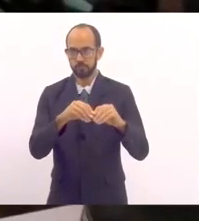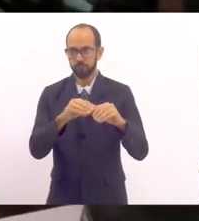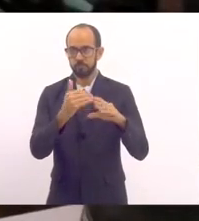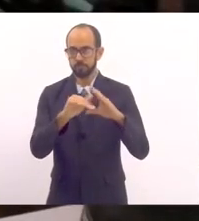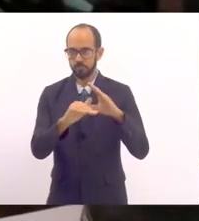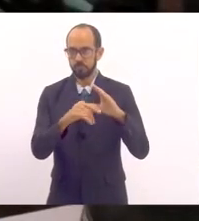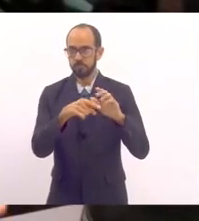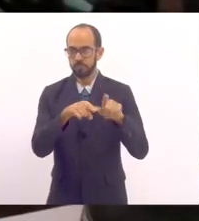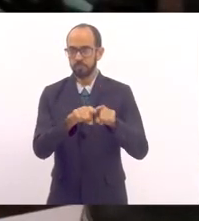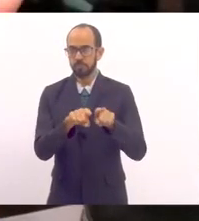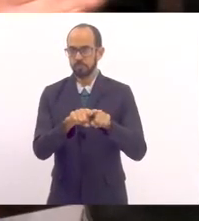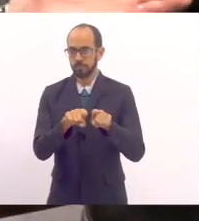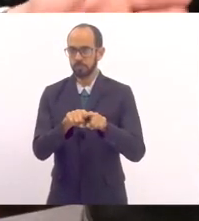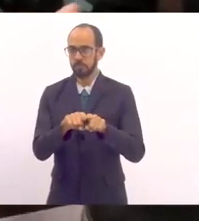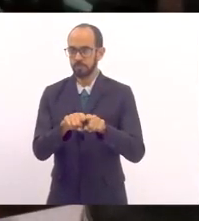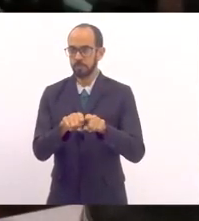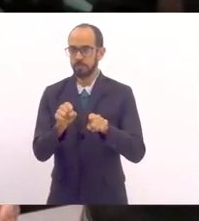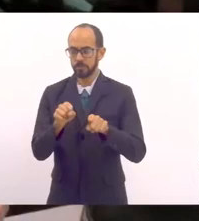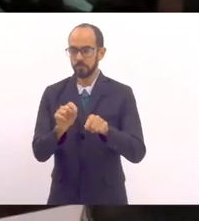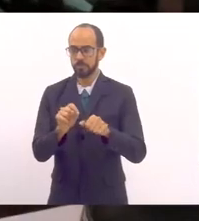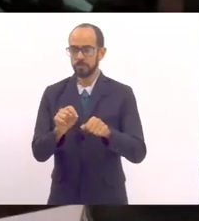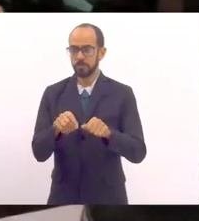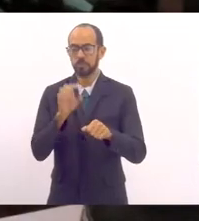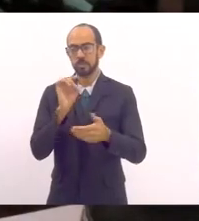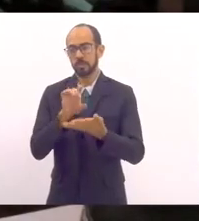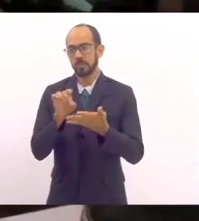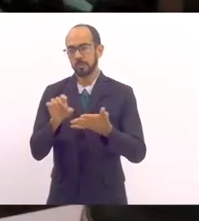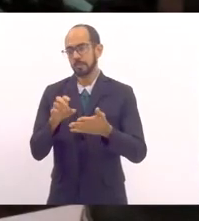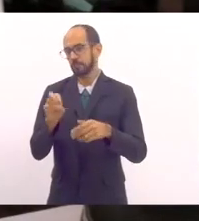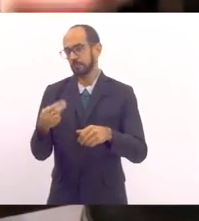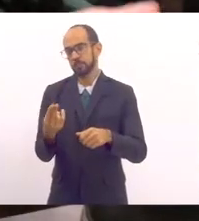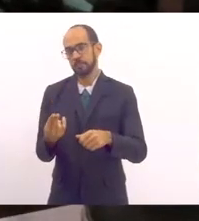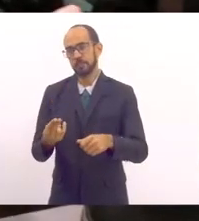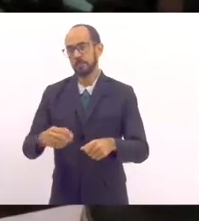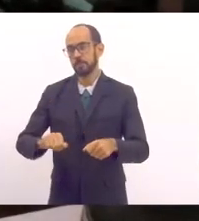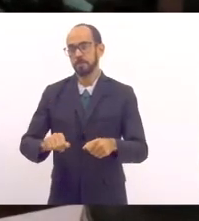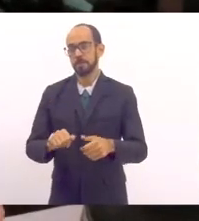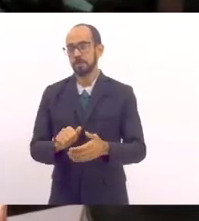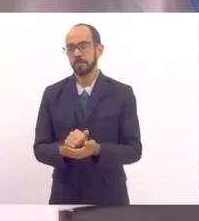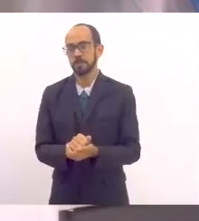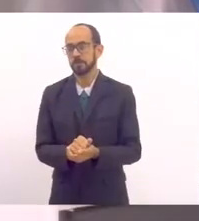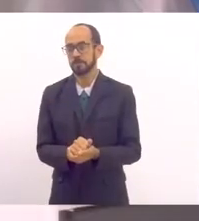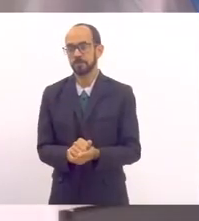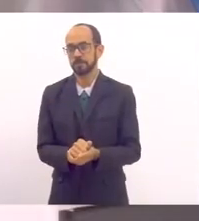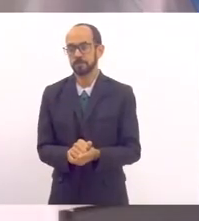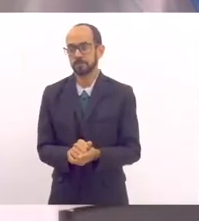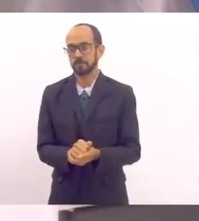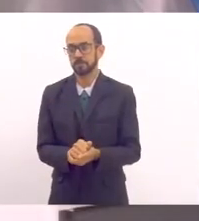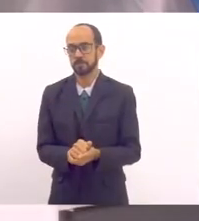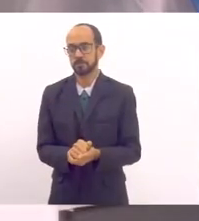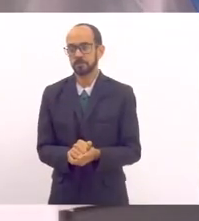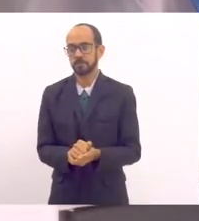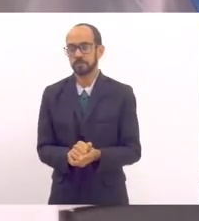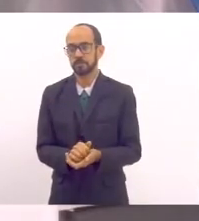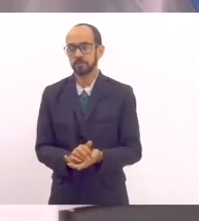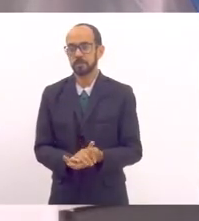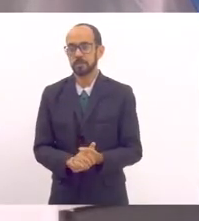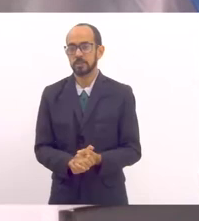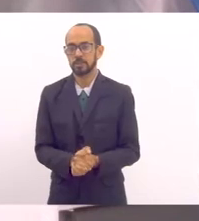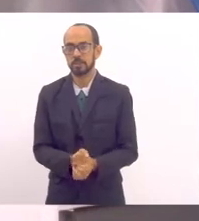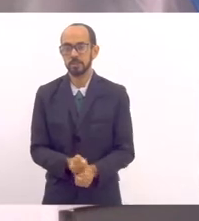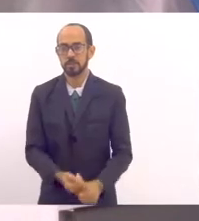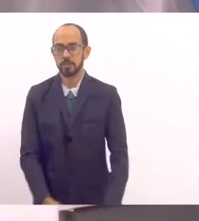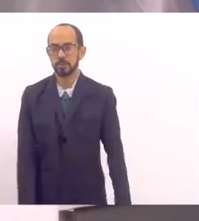mais pontuais para cada interessado, porque senão vão ter emendas. Até para não disponibilizar isso, a vida de todo mundo. Vocês estão